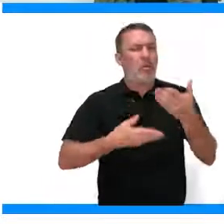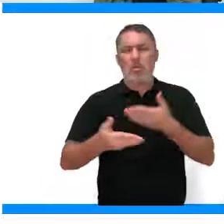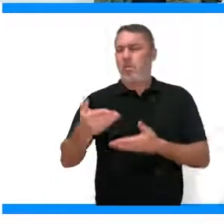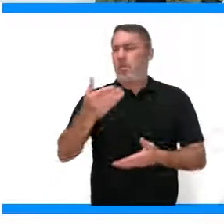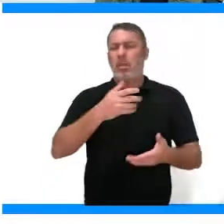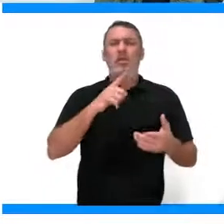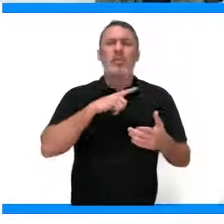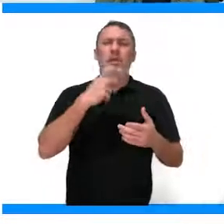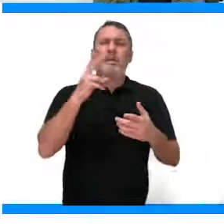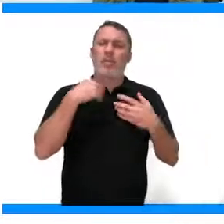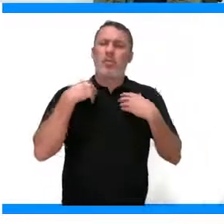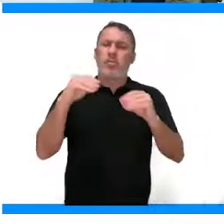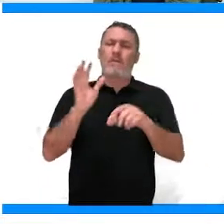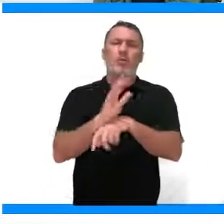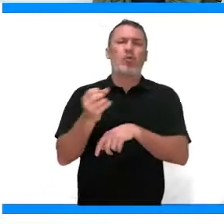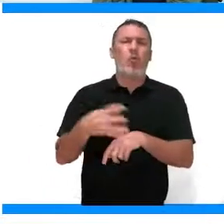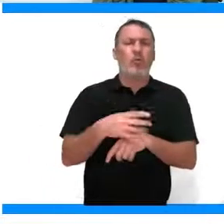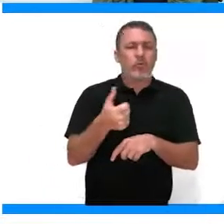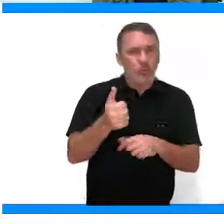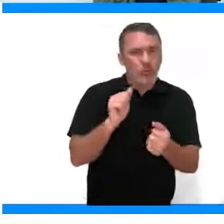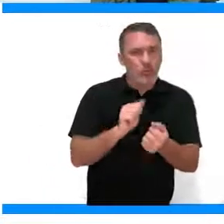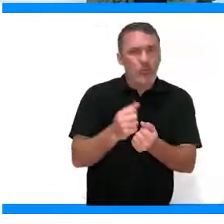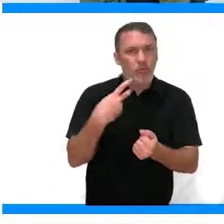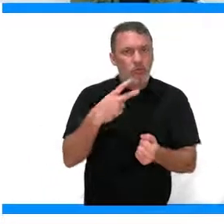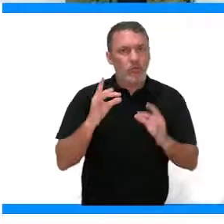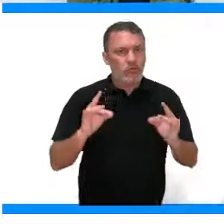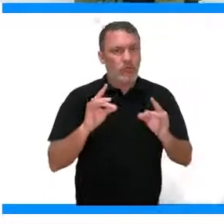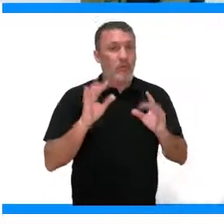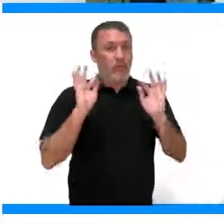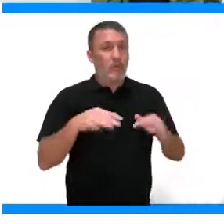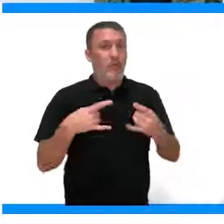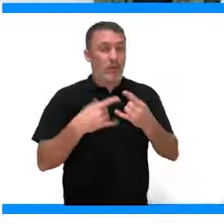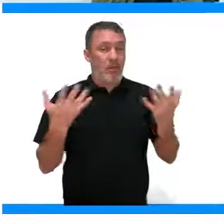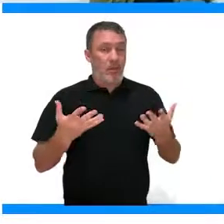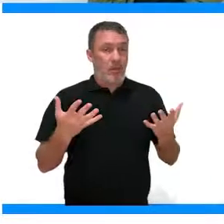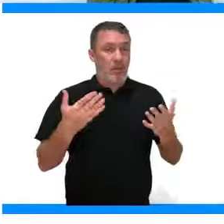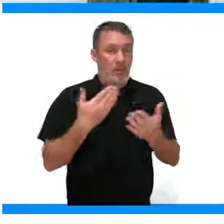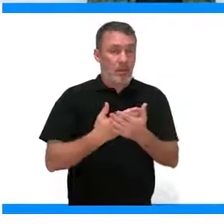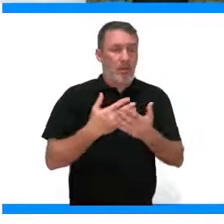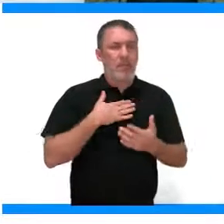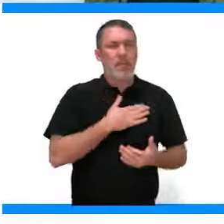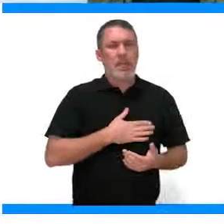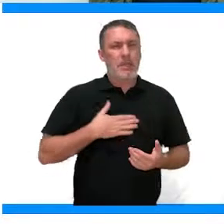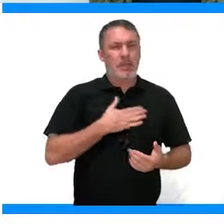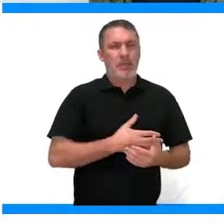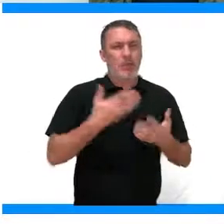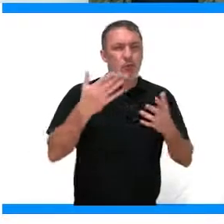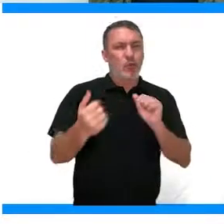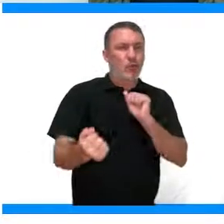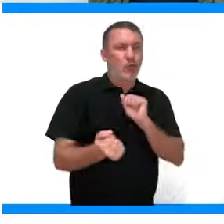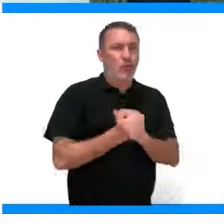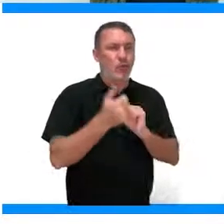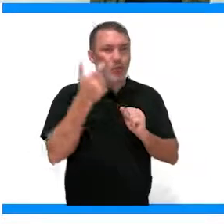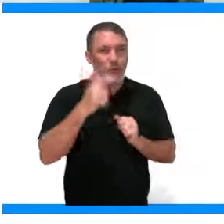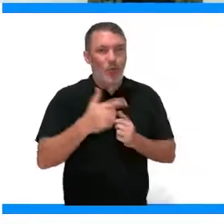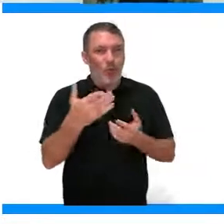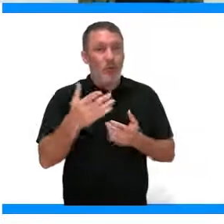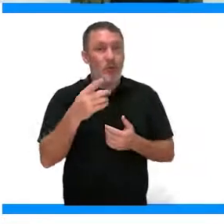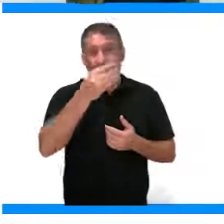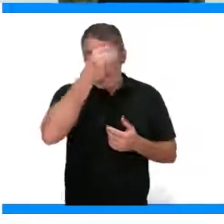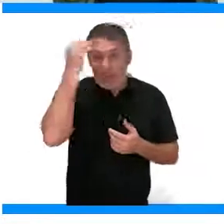vídeo novo lá. Show de bola? Tamo junto, encerrando nossa videoaula por aqui. Um prazer imenso estar com